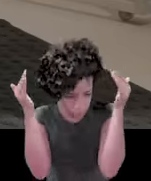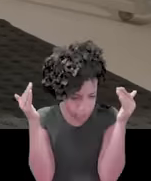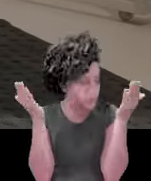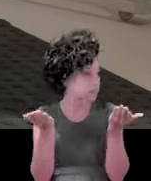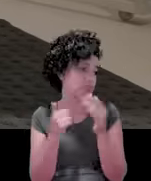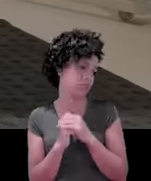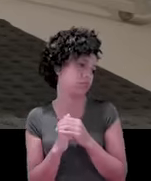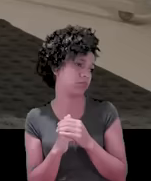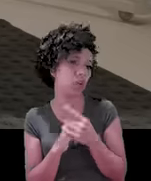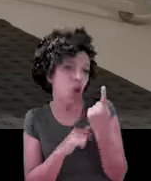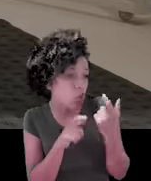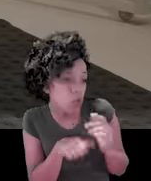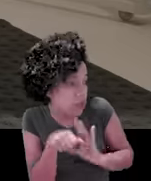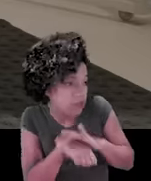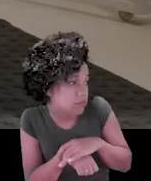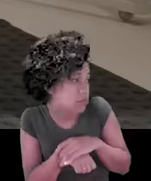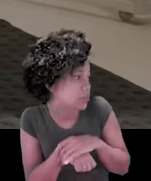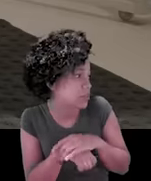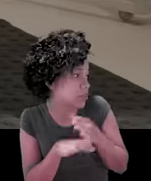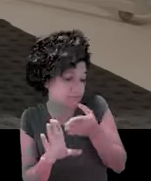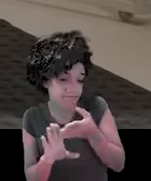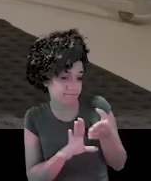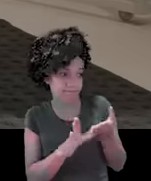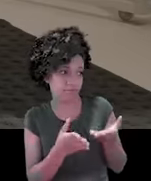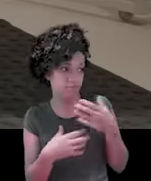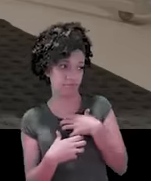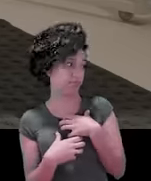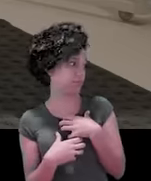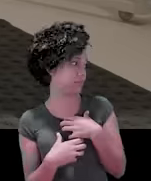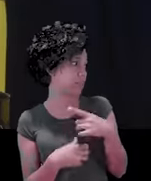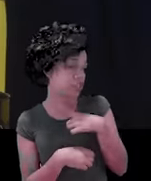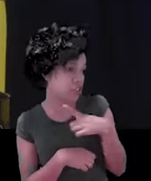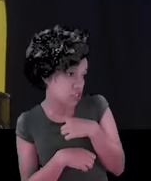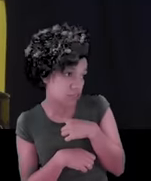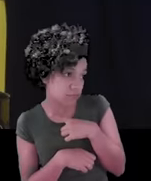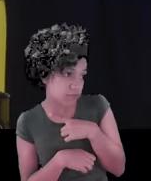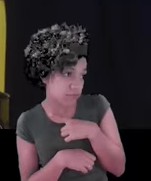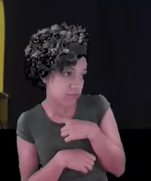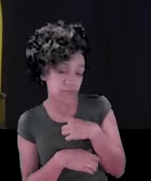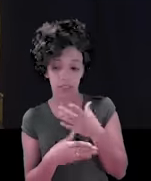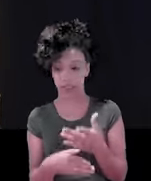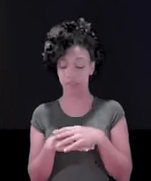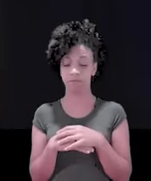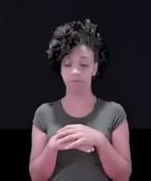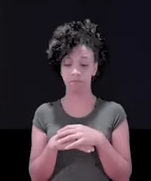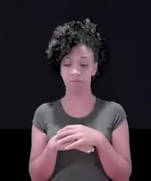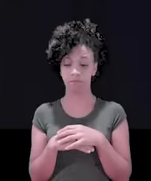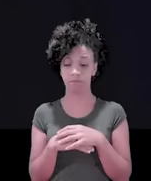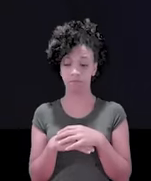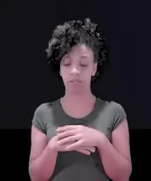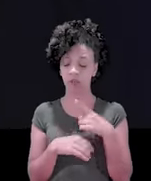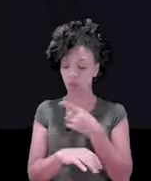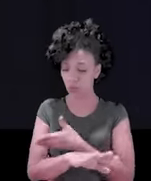meu amigo era muito local de segurança aqui que naquele momento me existir Eu costumo dizer que